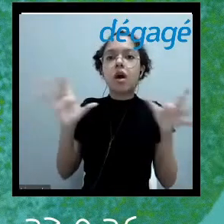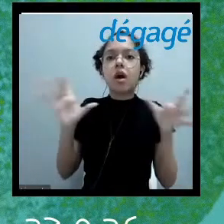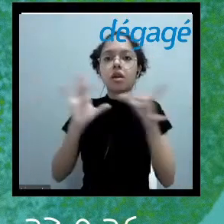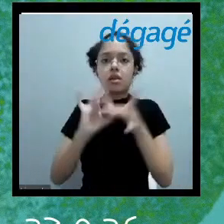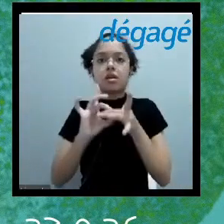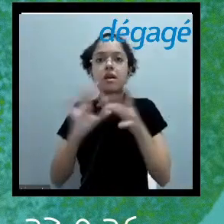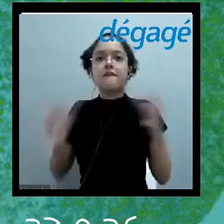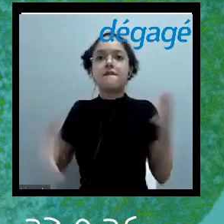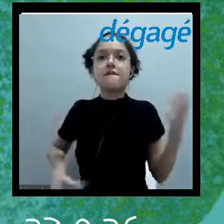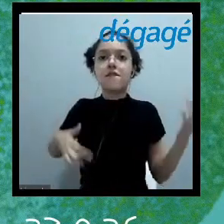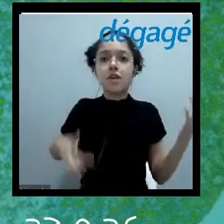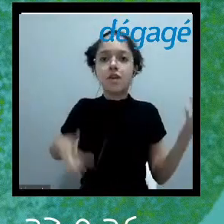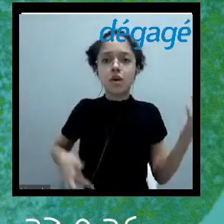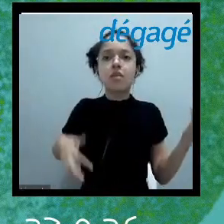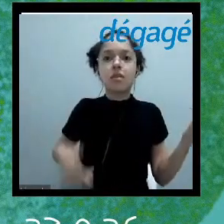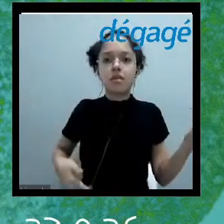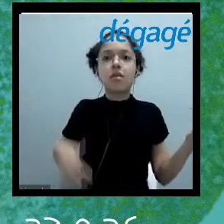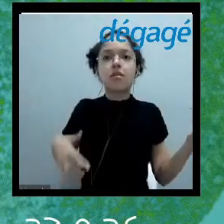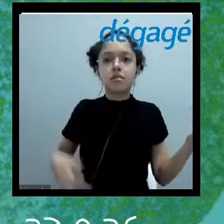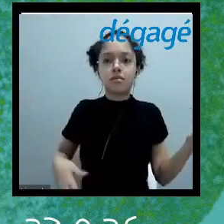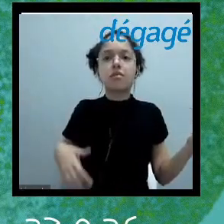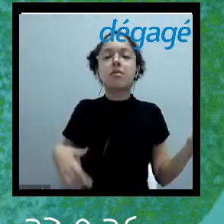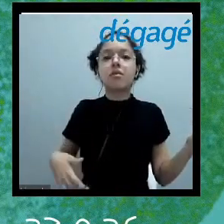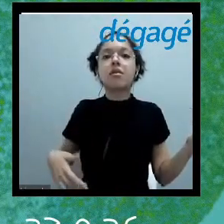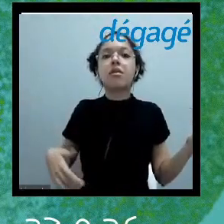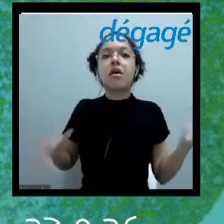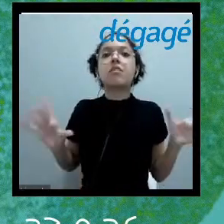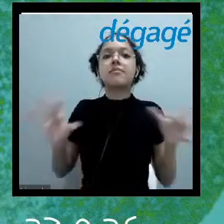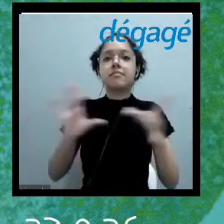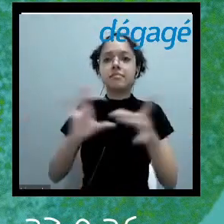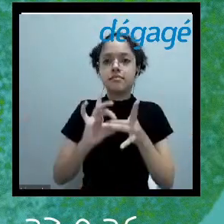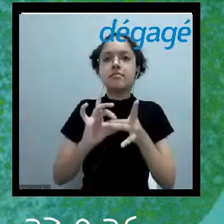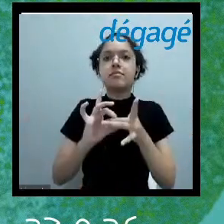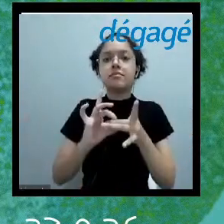ficaram assim, realmente duas armas, sabe? Engraçado isso.